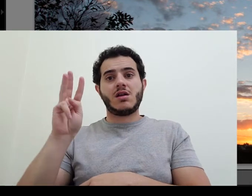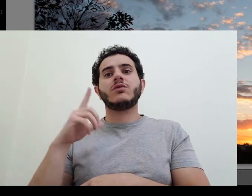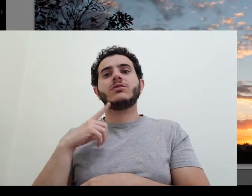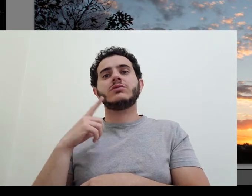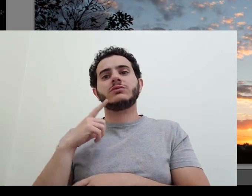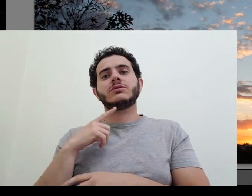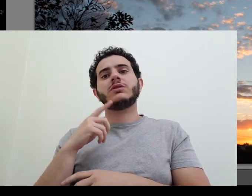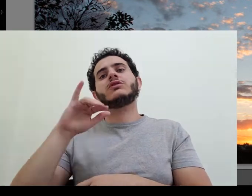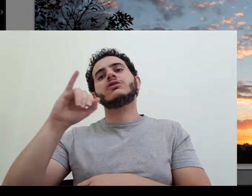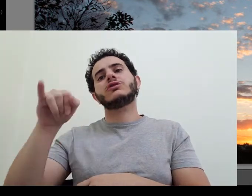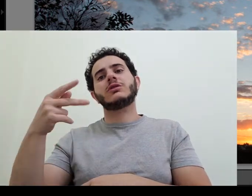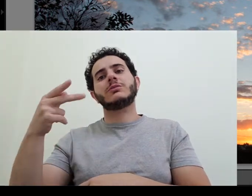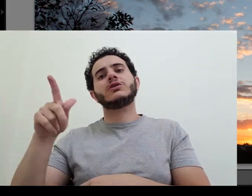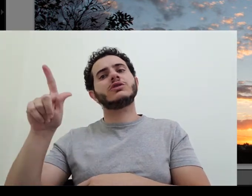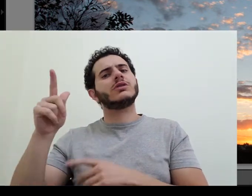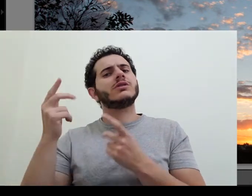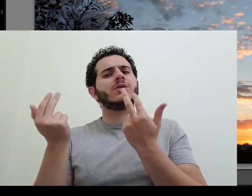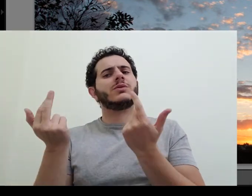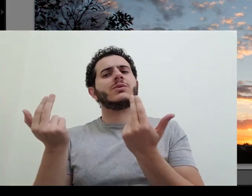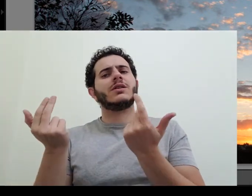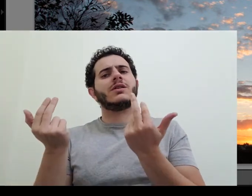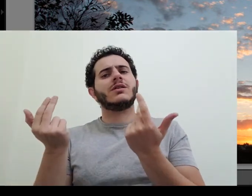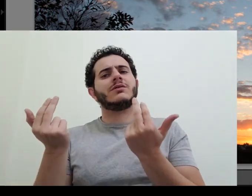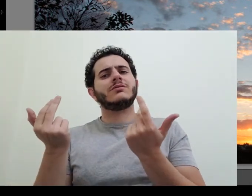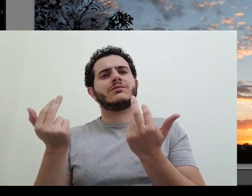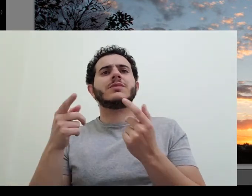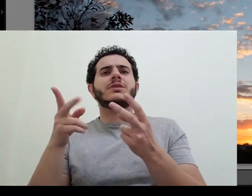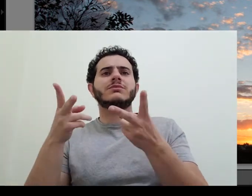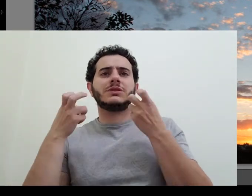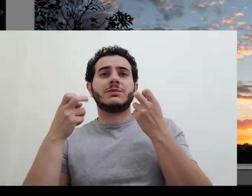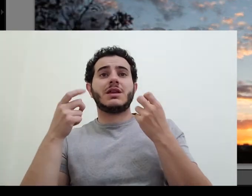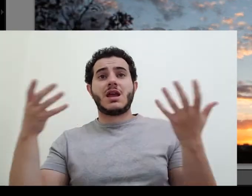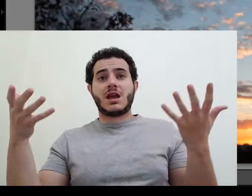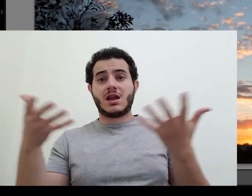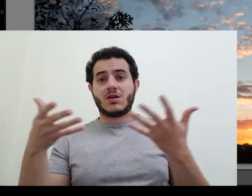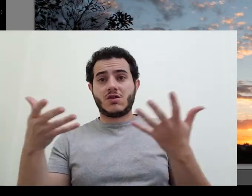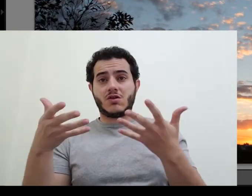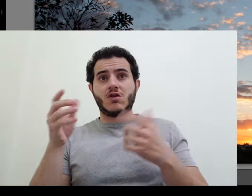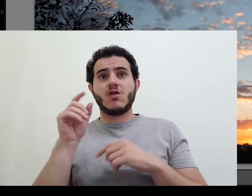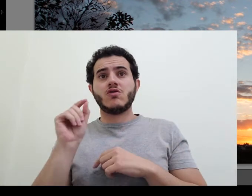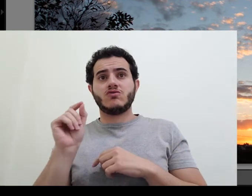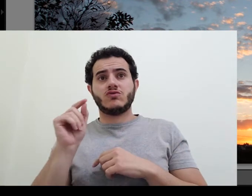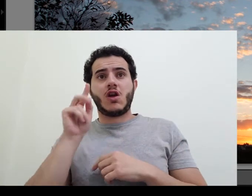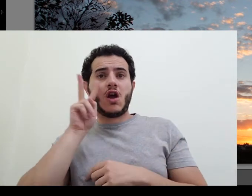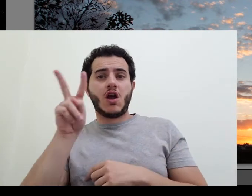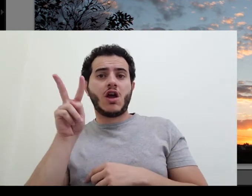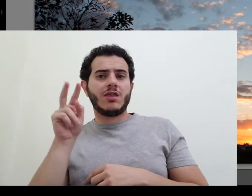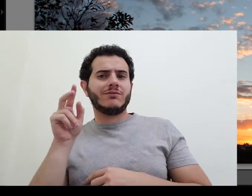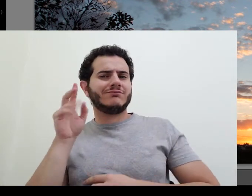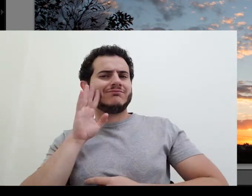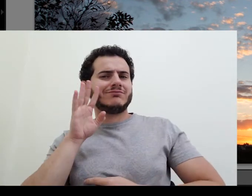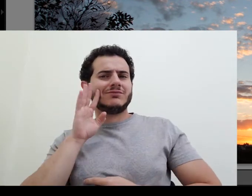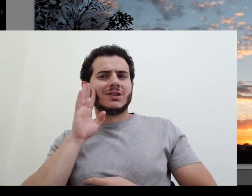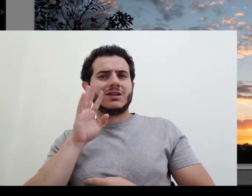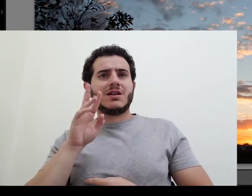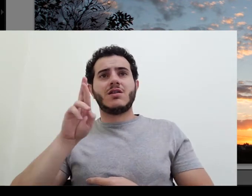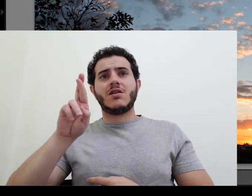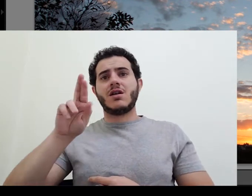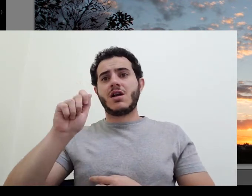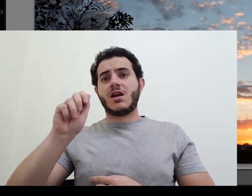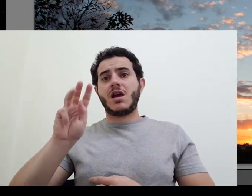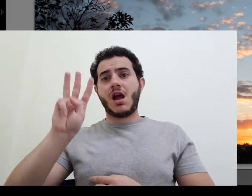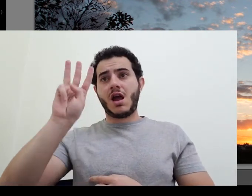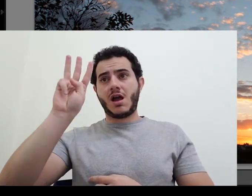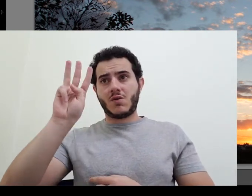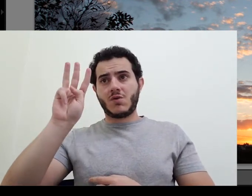tenho o JPEG, a mesma foto igualzinha, só que JPEG. Então, para a gente entender as diferenças, olha que legal, no RAW